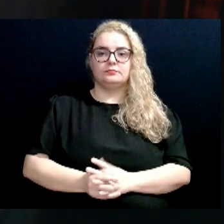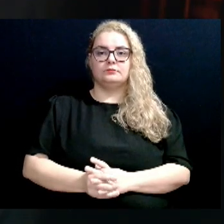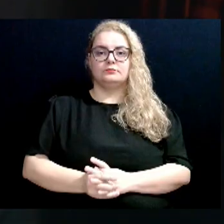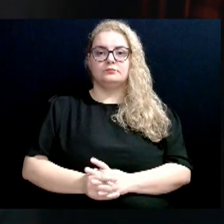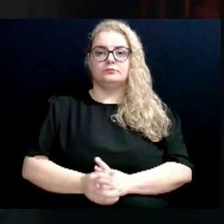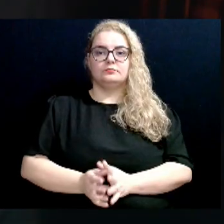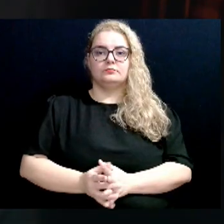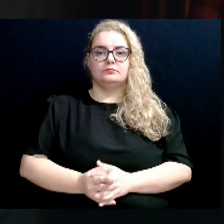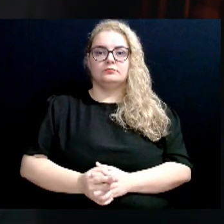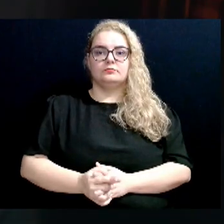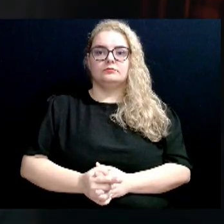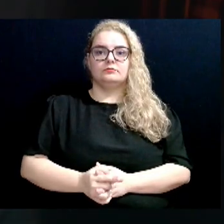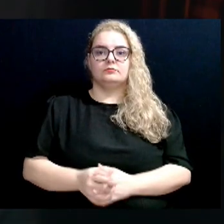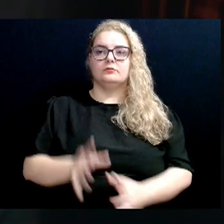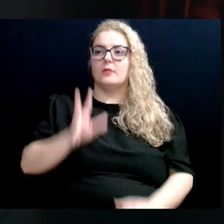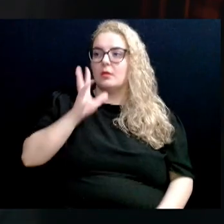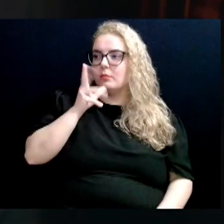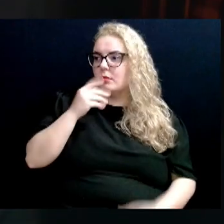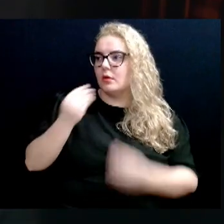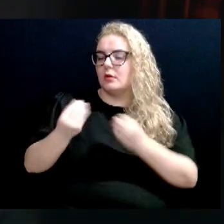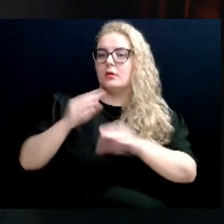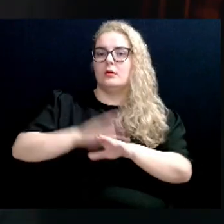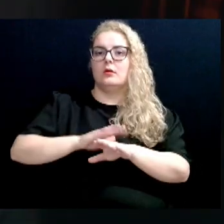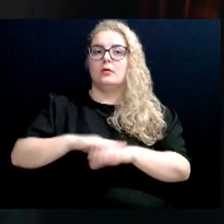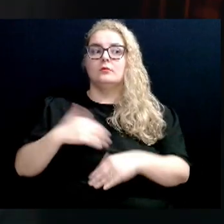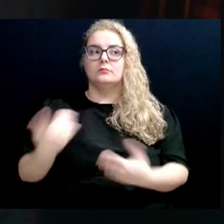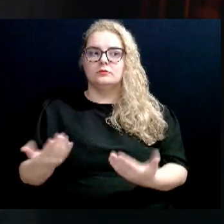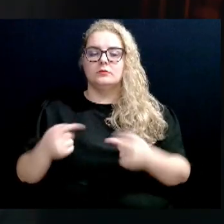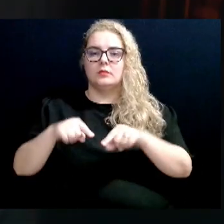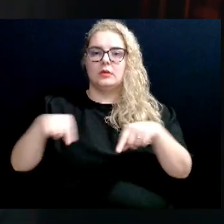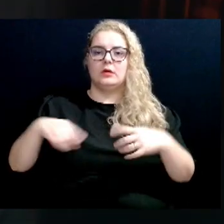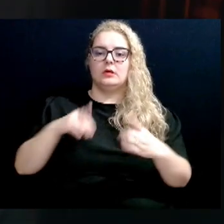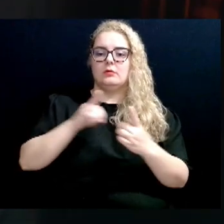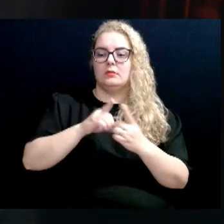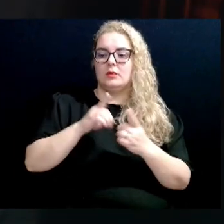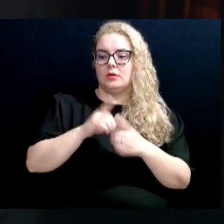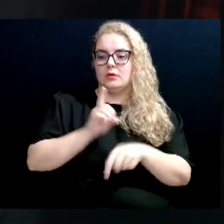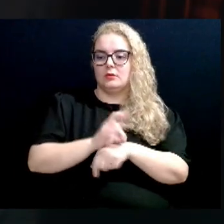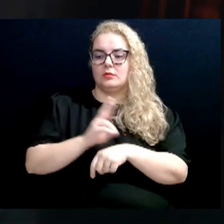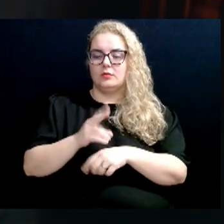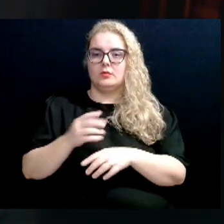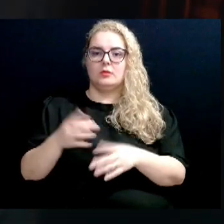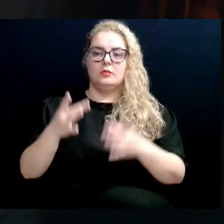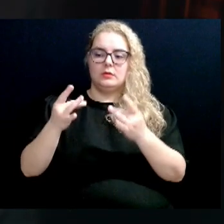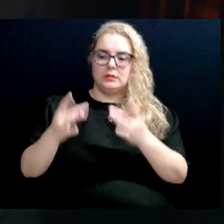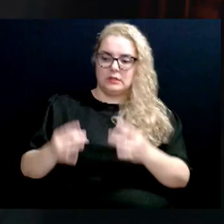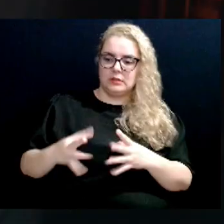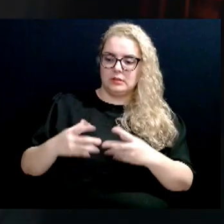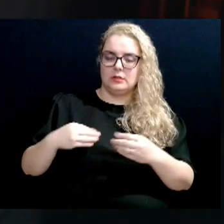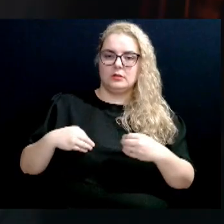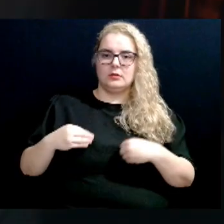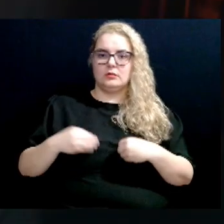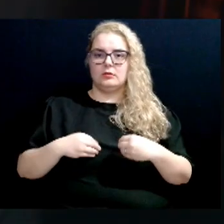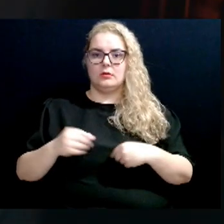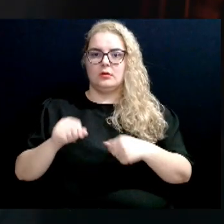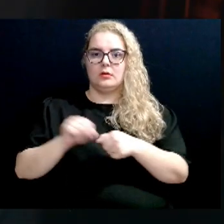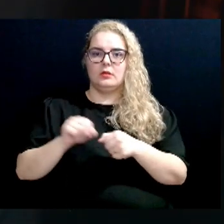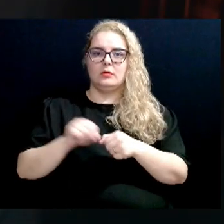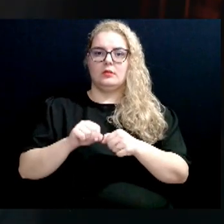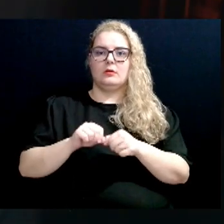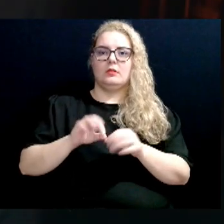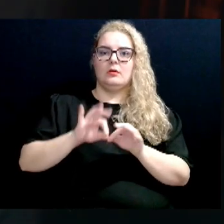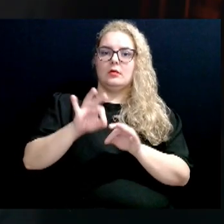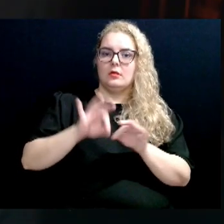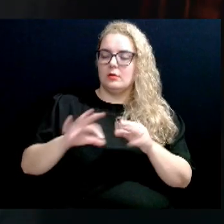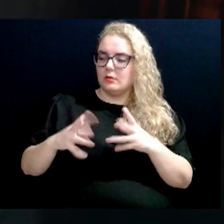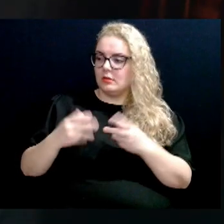que funciona? Eu vou até o consultório, daí o doutor vai prescrever todos os exames, e aí tem que fazer a métrica de tudo isso. Como é que